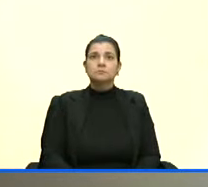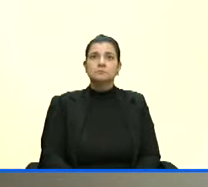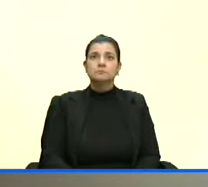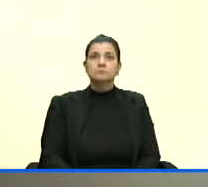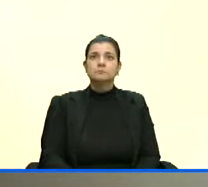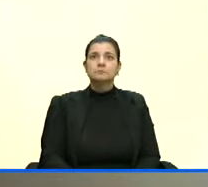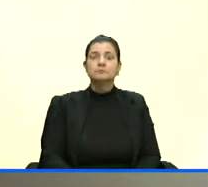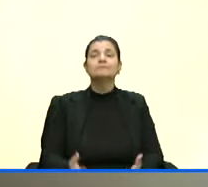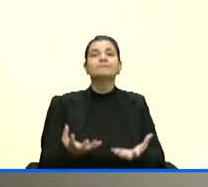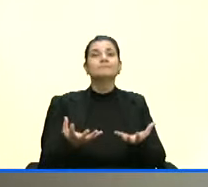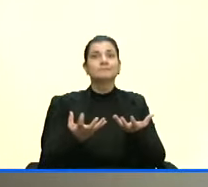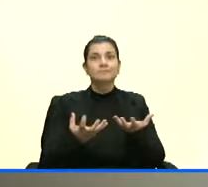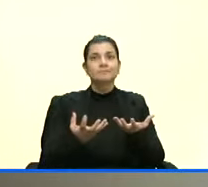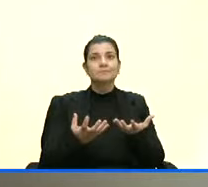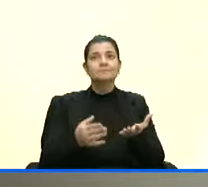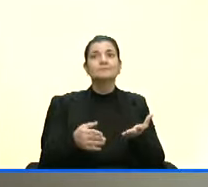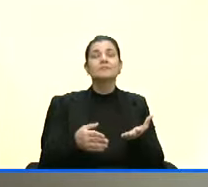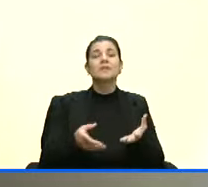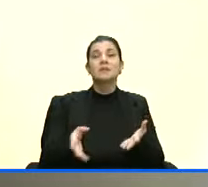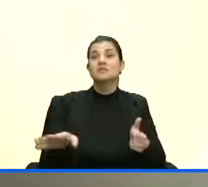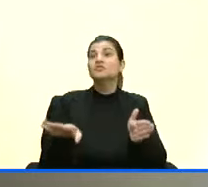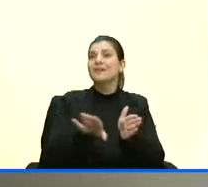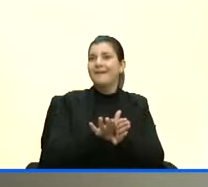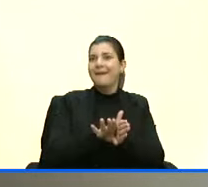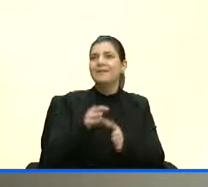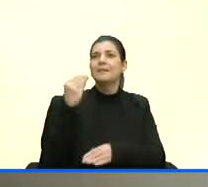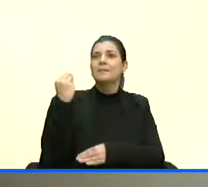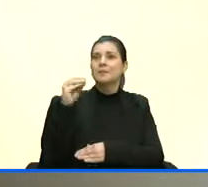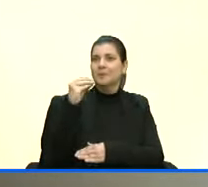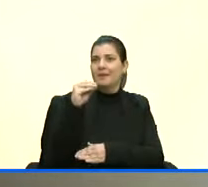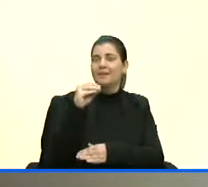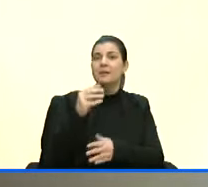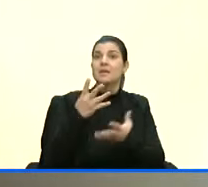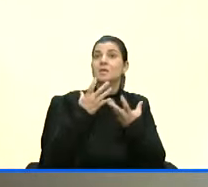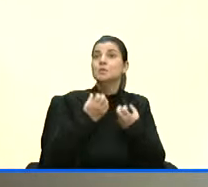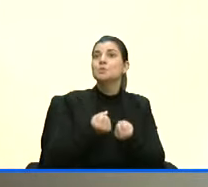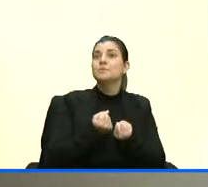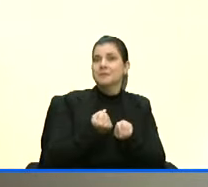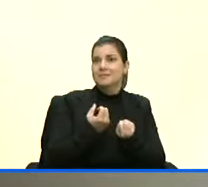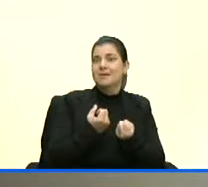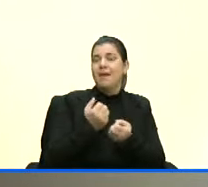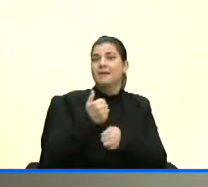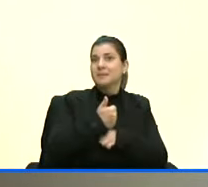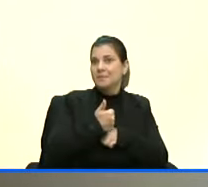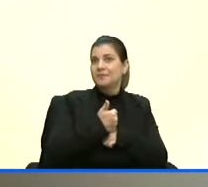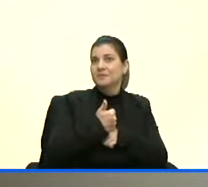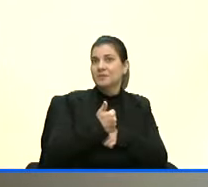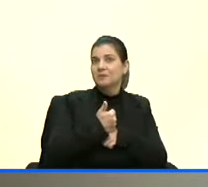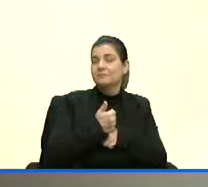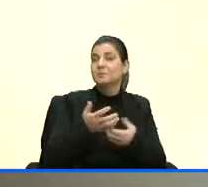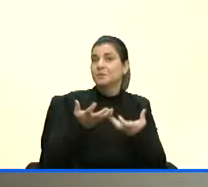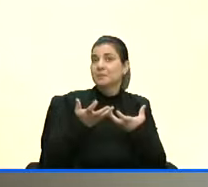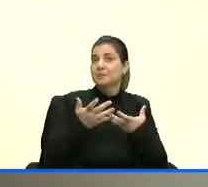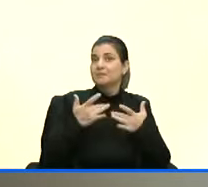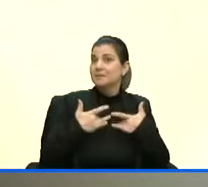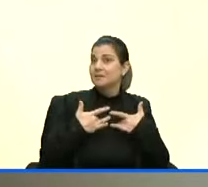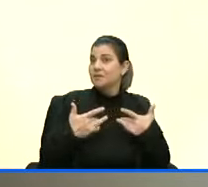justamente eu quis vir para Porto Alegre e assumir essa função, porque eu quis me dedicar, meus últimos anos de carreira, a